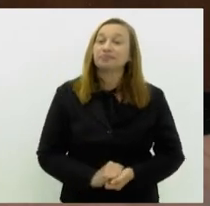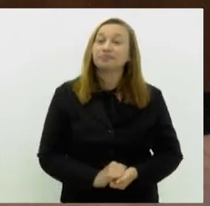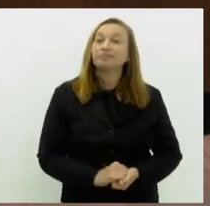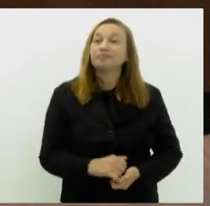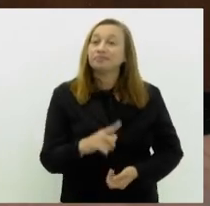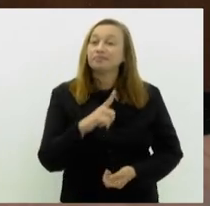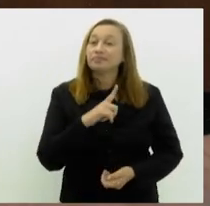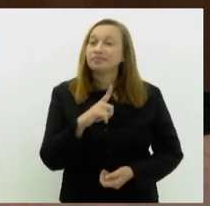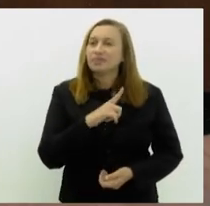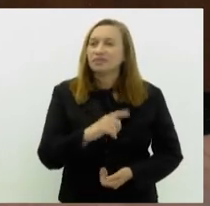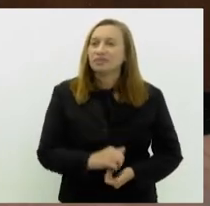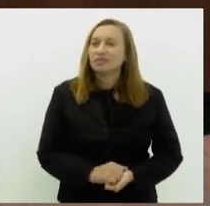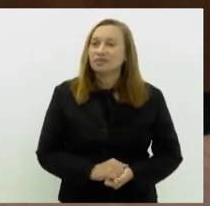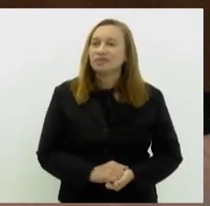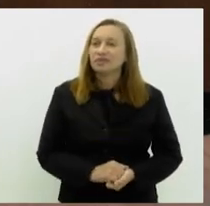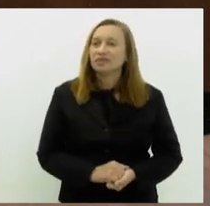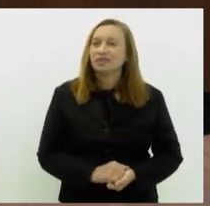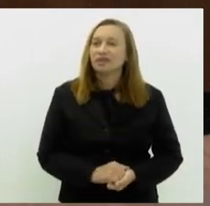tenha